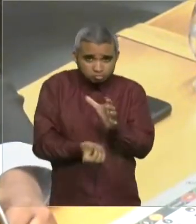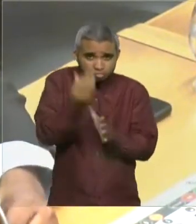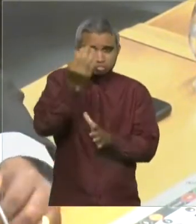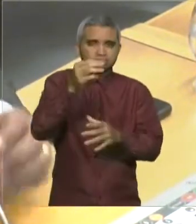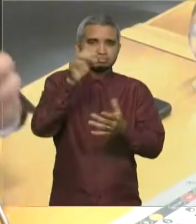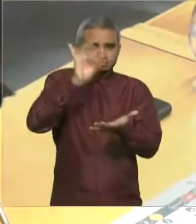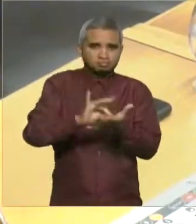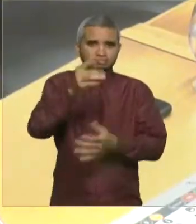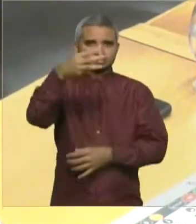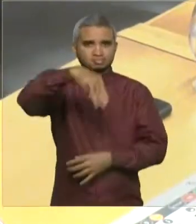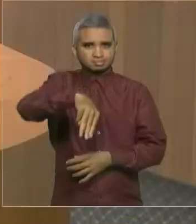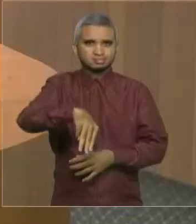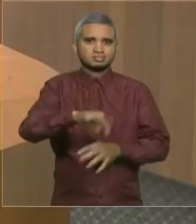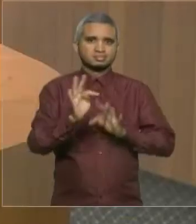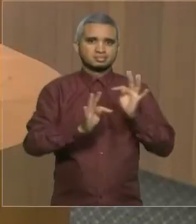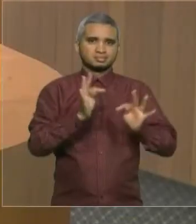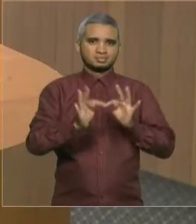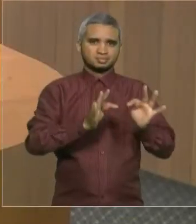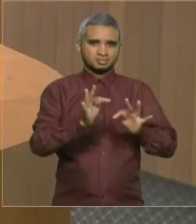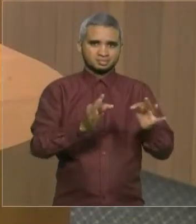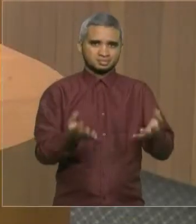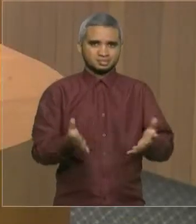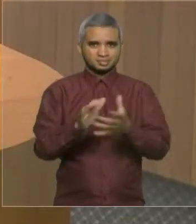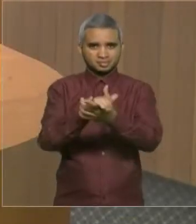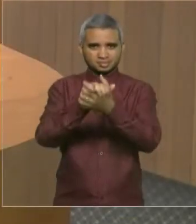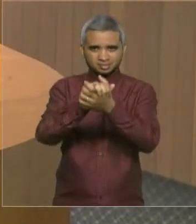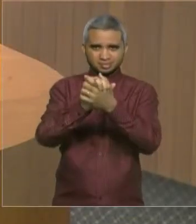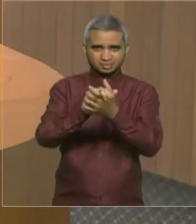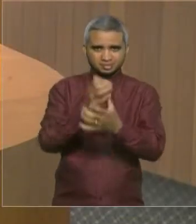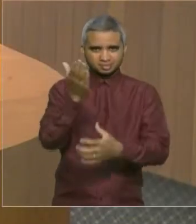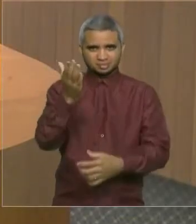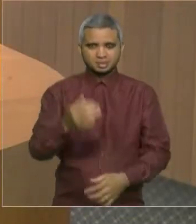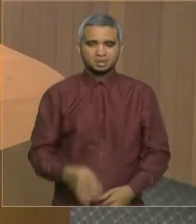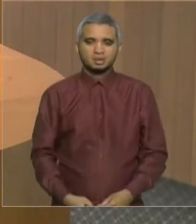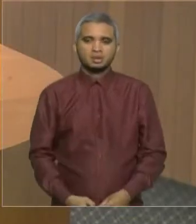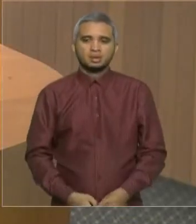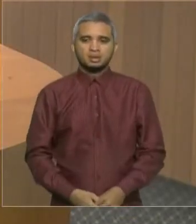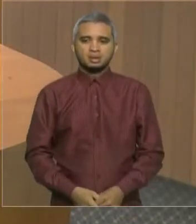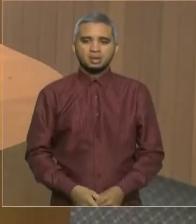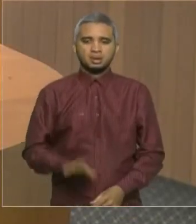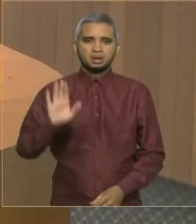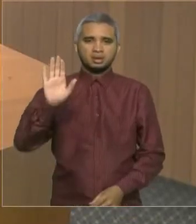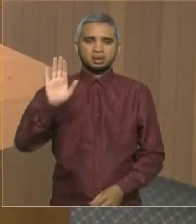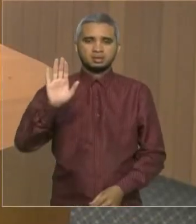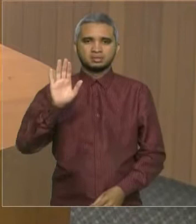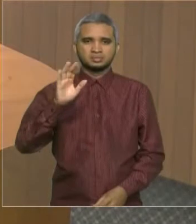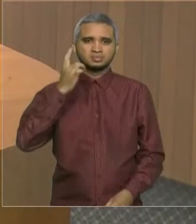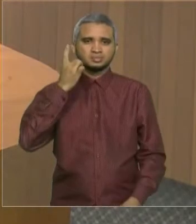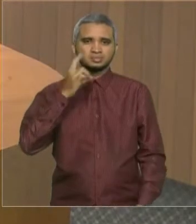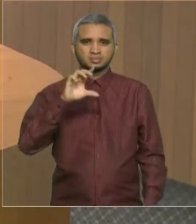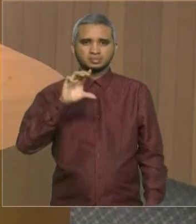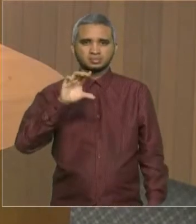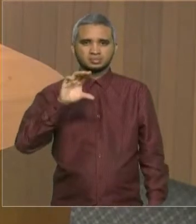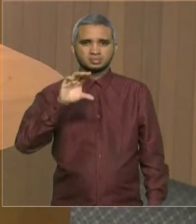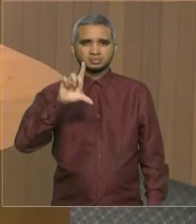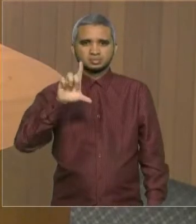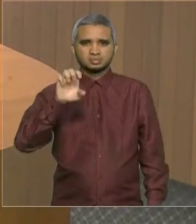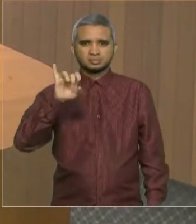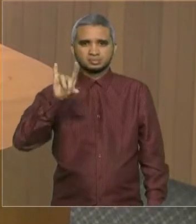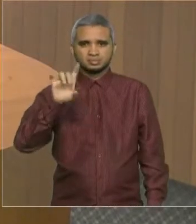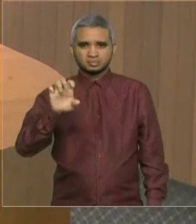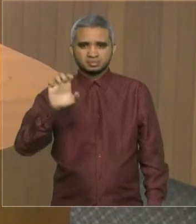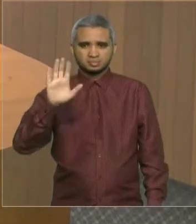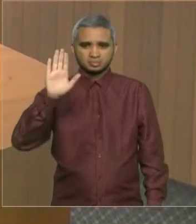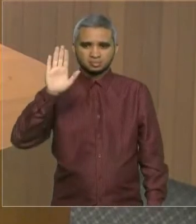pelo pronunciamento. Deputado, obrigado, deputado Neto, me permite? Cleide. Deputada Cleide Coutinho. Neto, após a